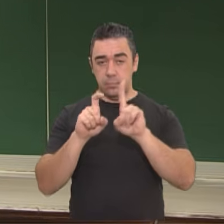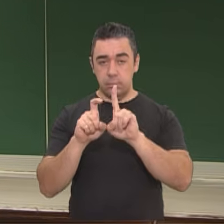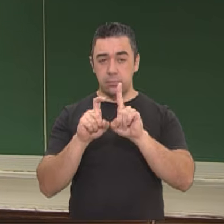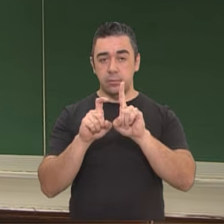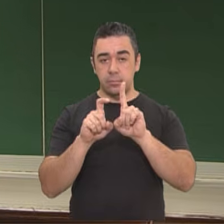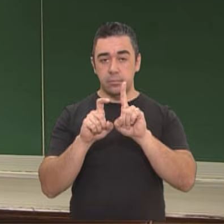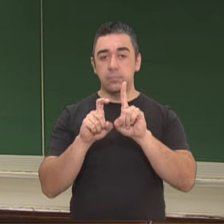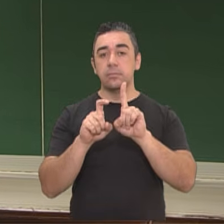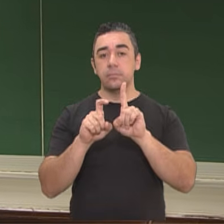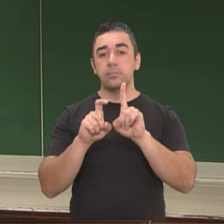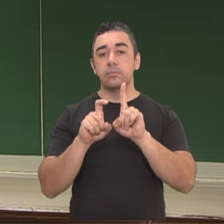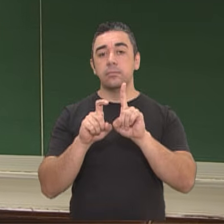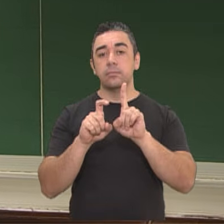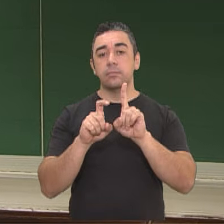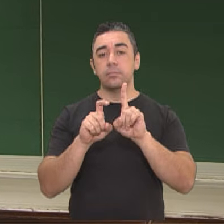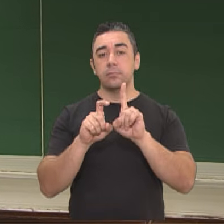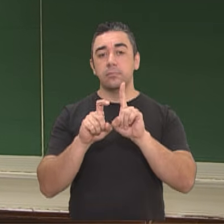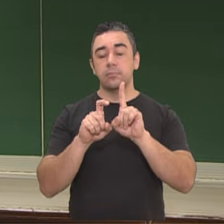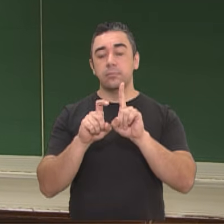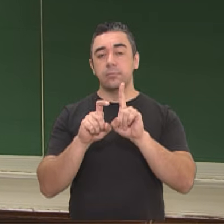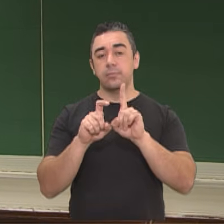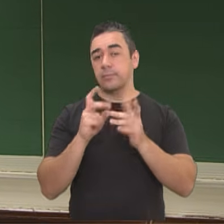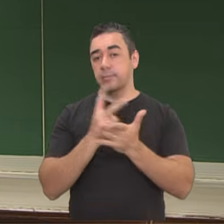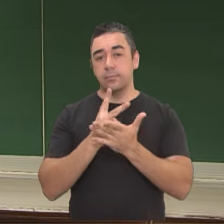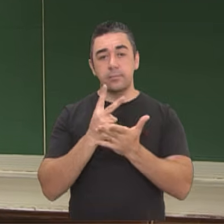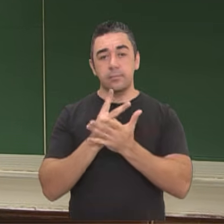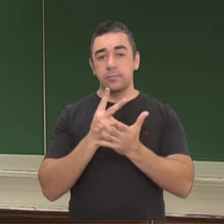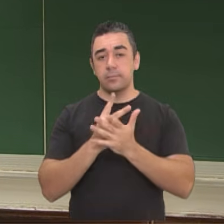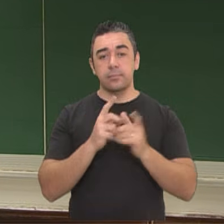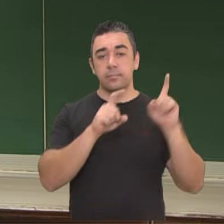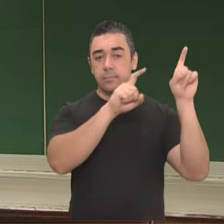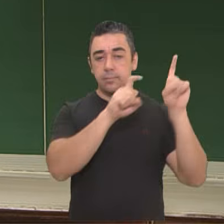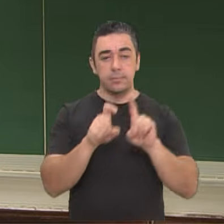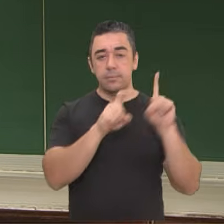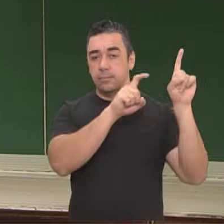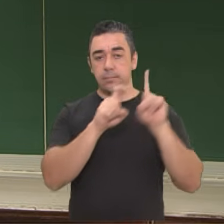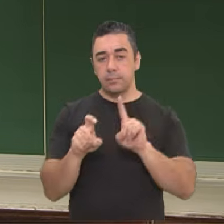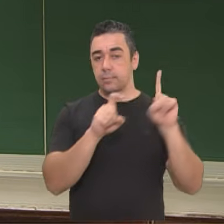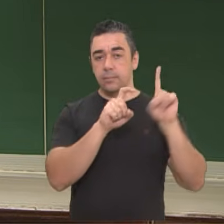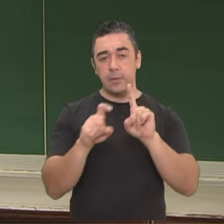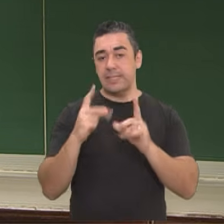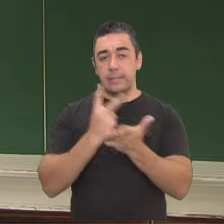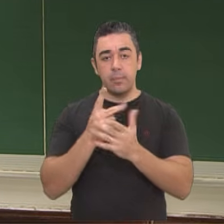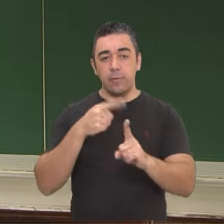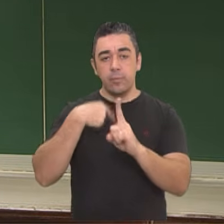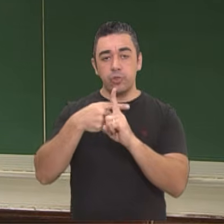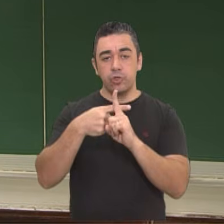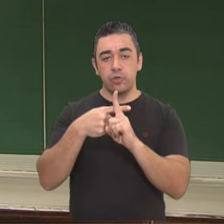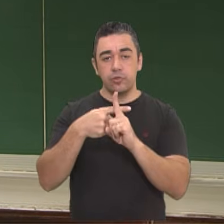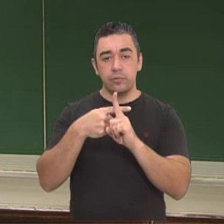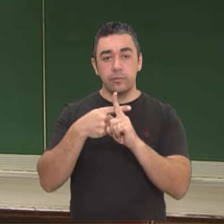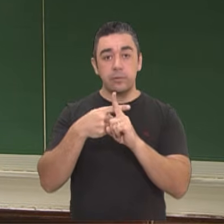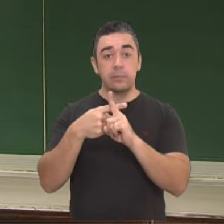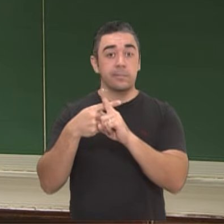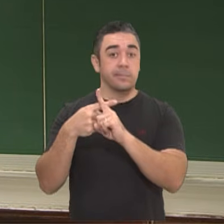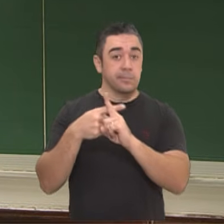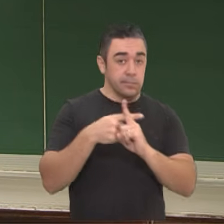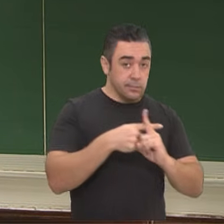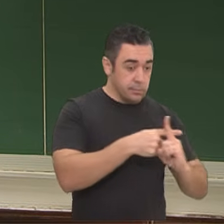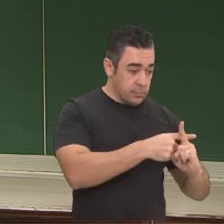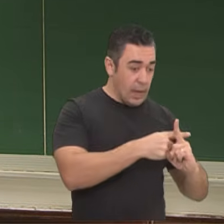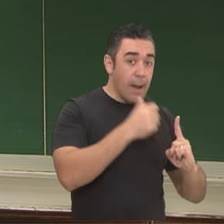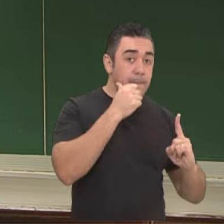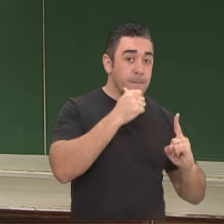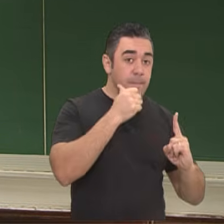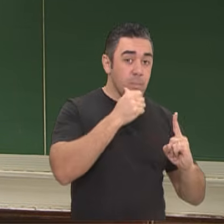Ele vai ter um Rzão da mãe e ele vai ter um Rzinho do pai. Ou seja, ele vai ser positivo. E a mãe, que é